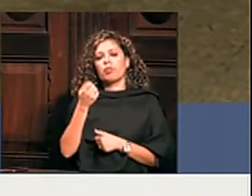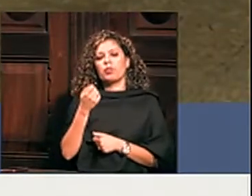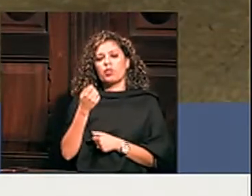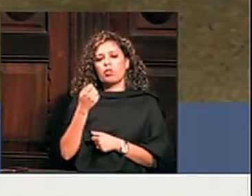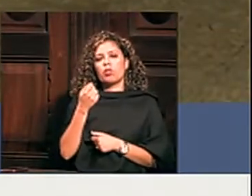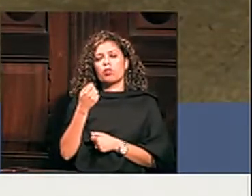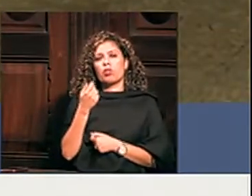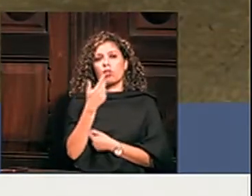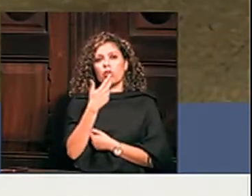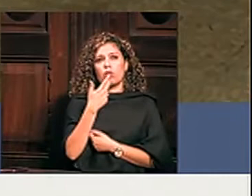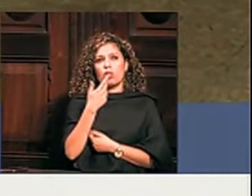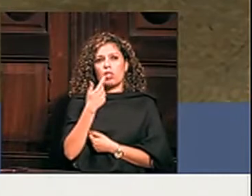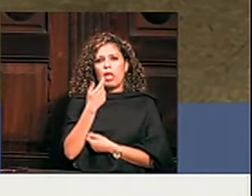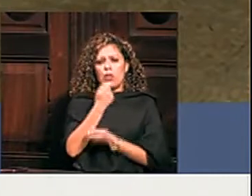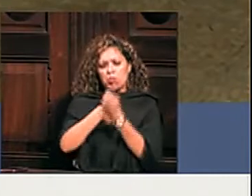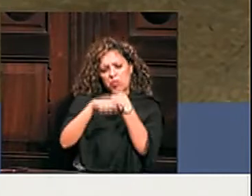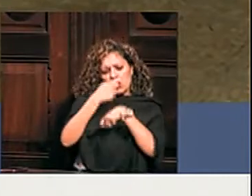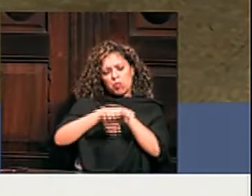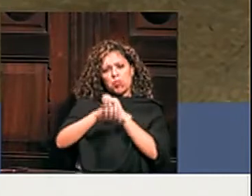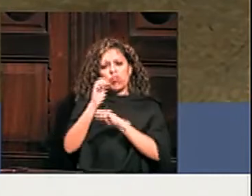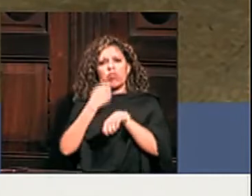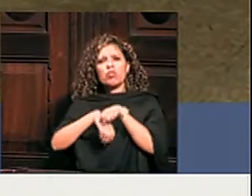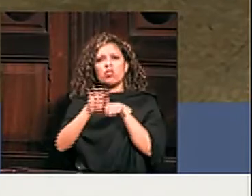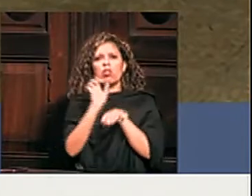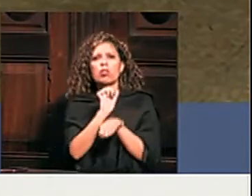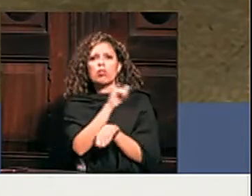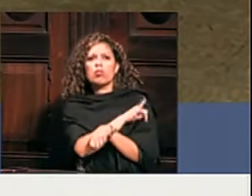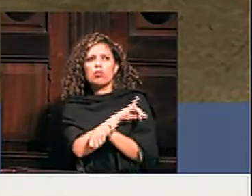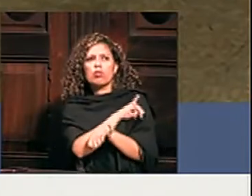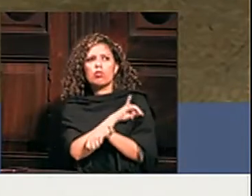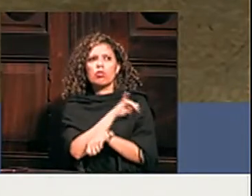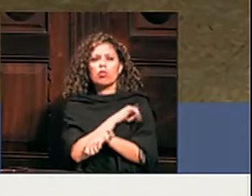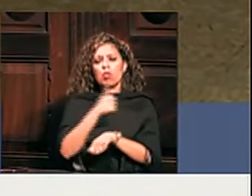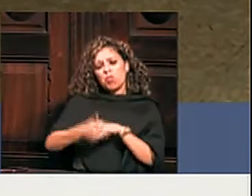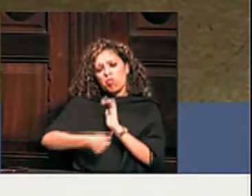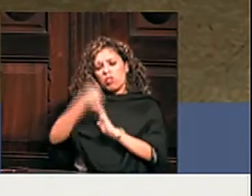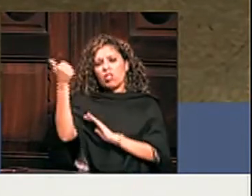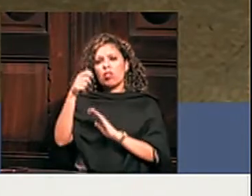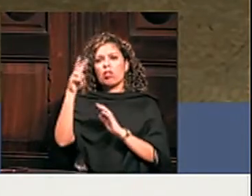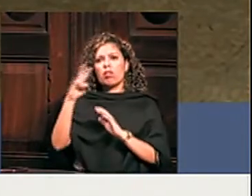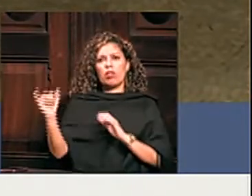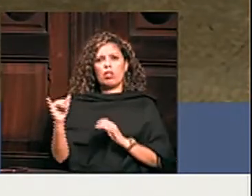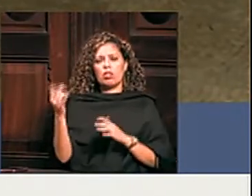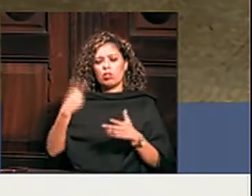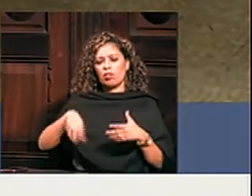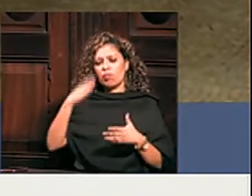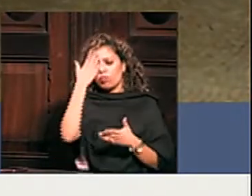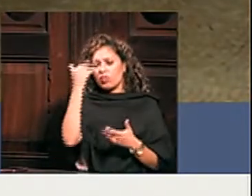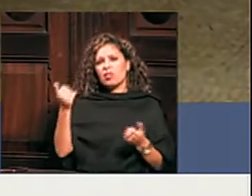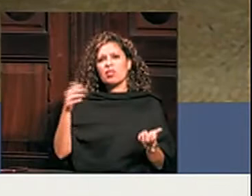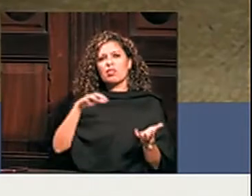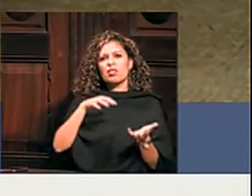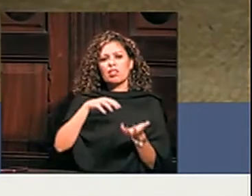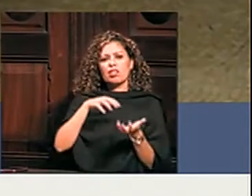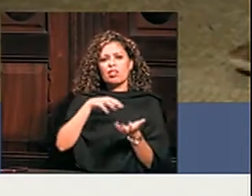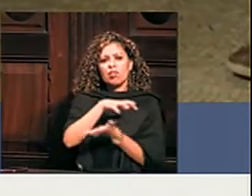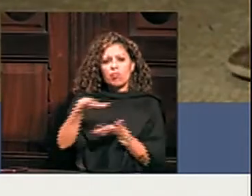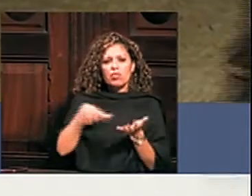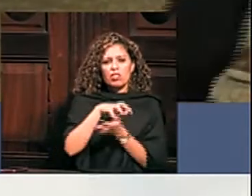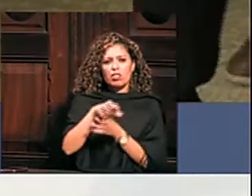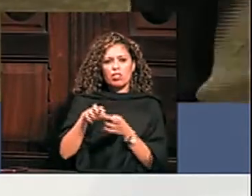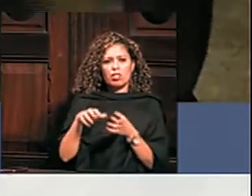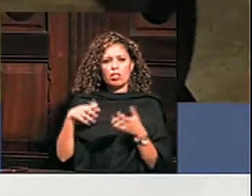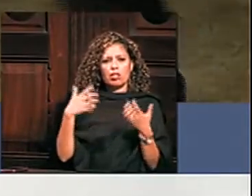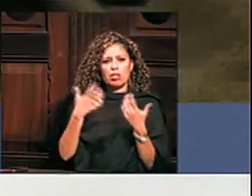permitir com que o movimento que existia dos caminhoneiros no nosso estado não haja